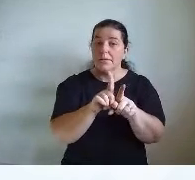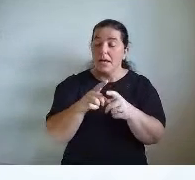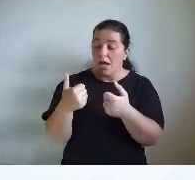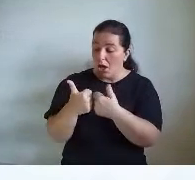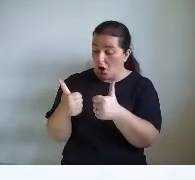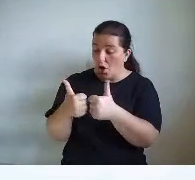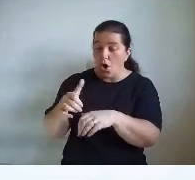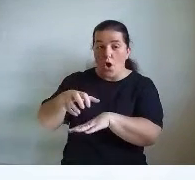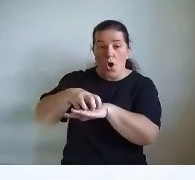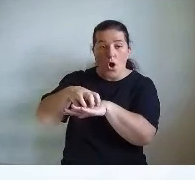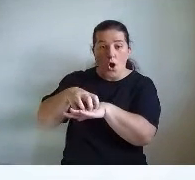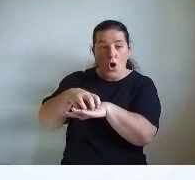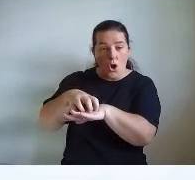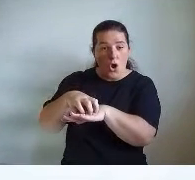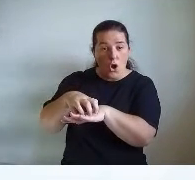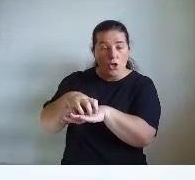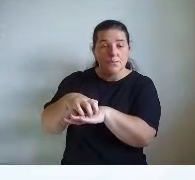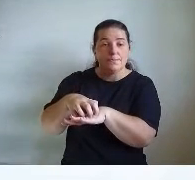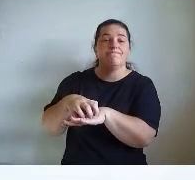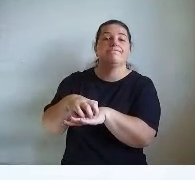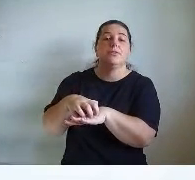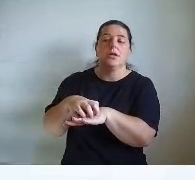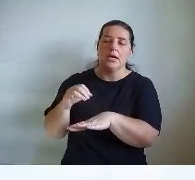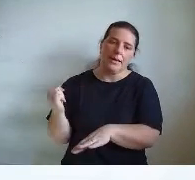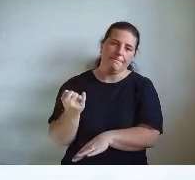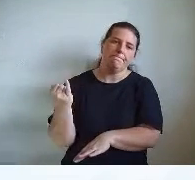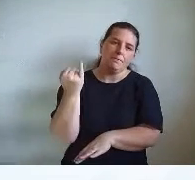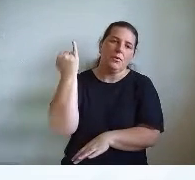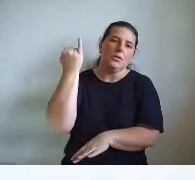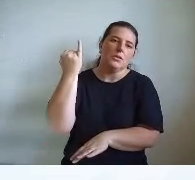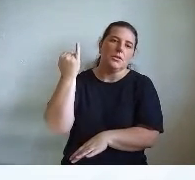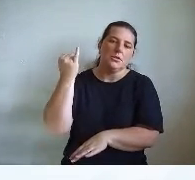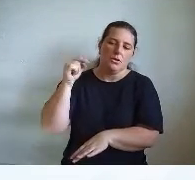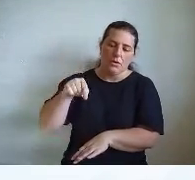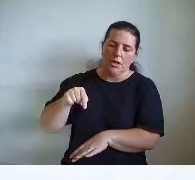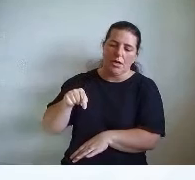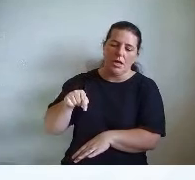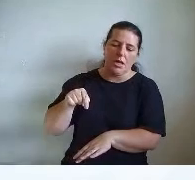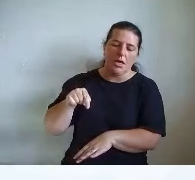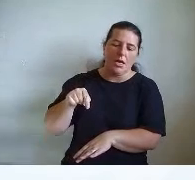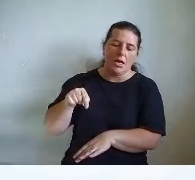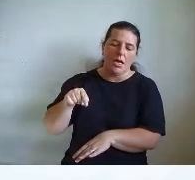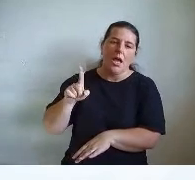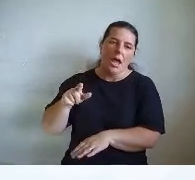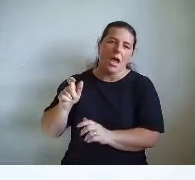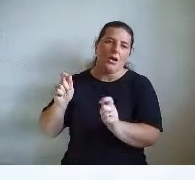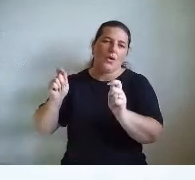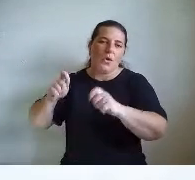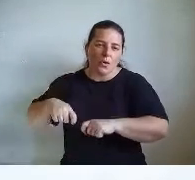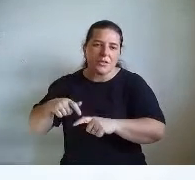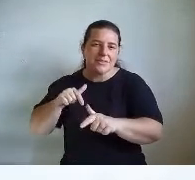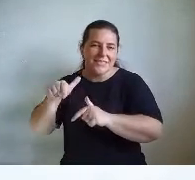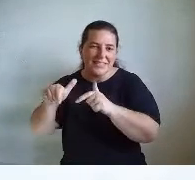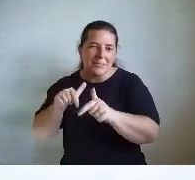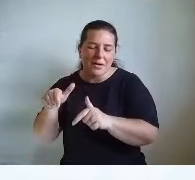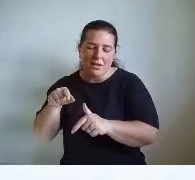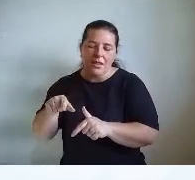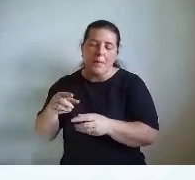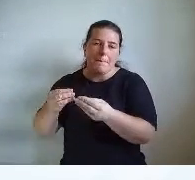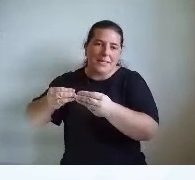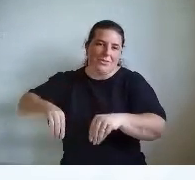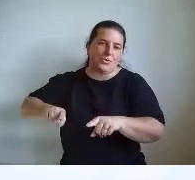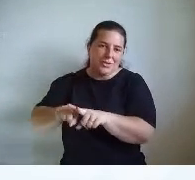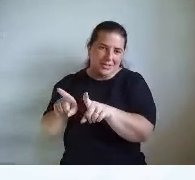realmente é muito importante que se diga que não deixa de ser, né, uma condição para o trabalho ele fazer uso do transporte